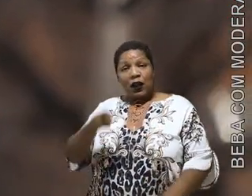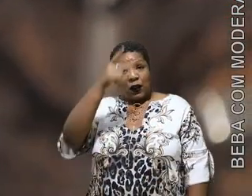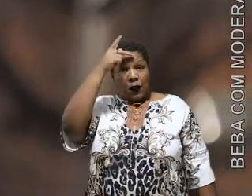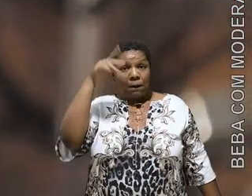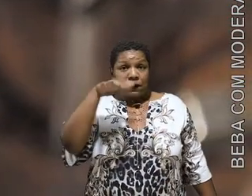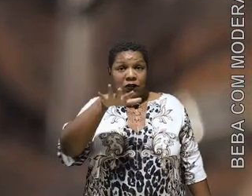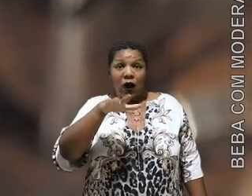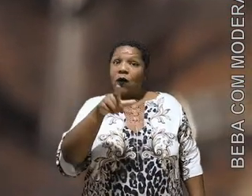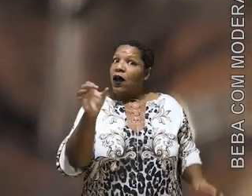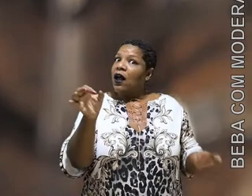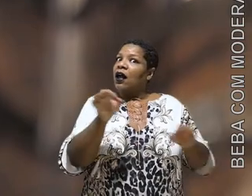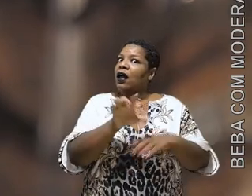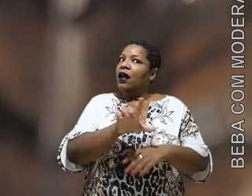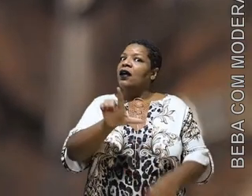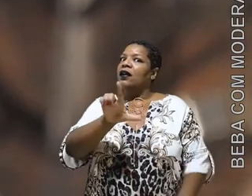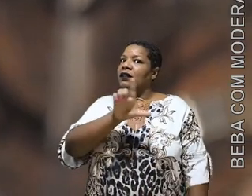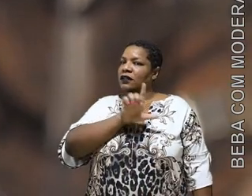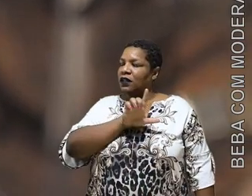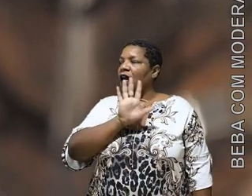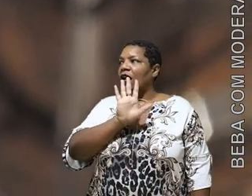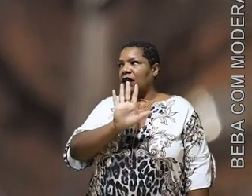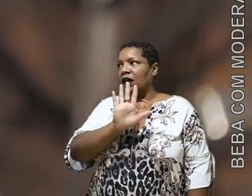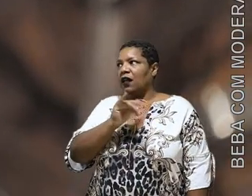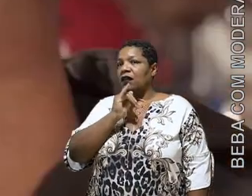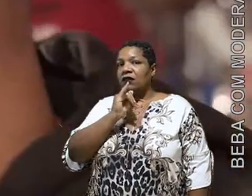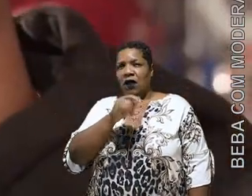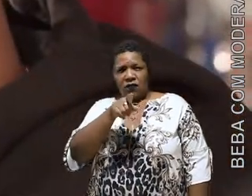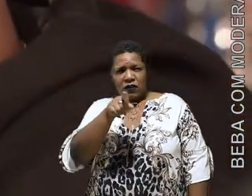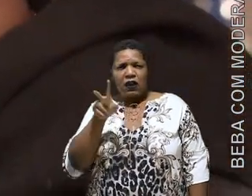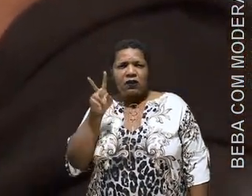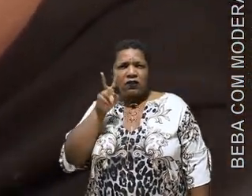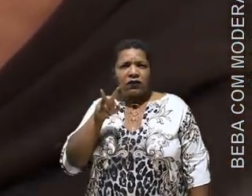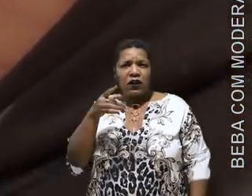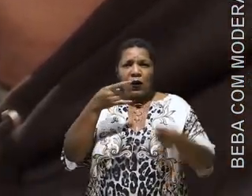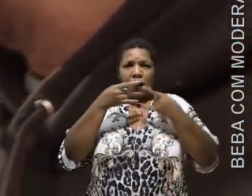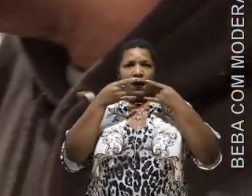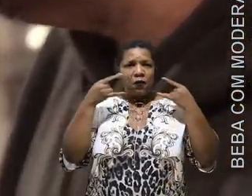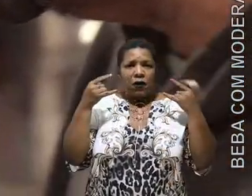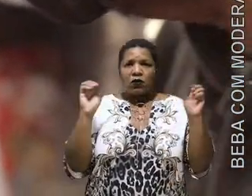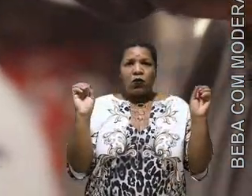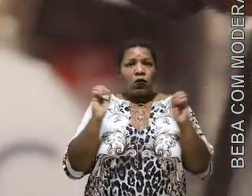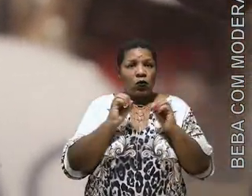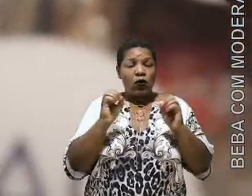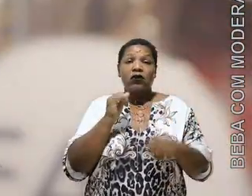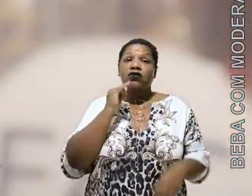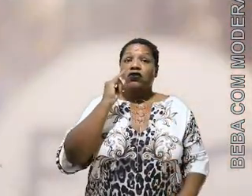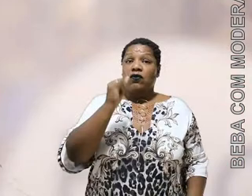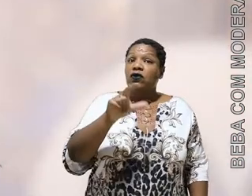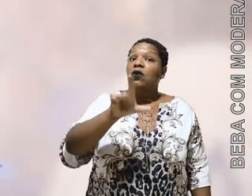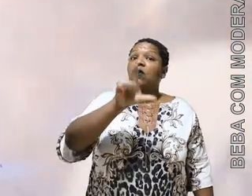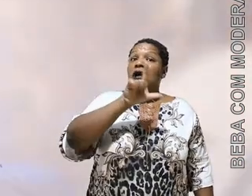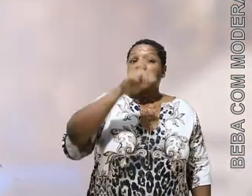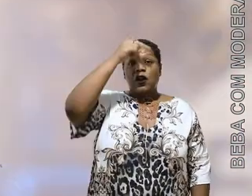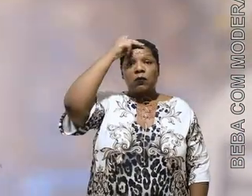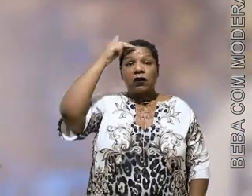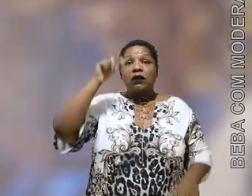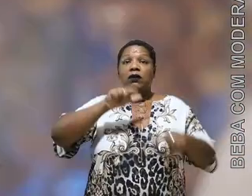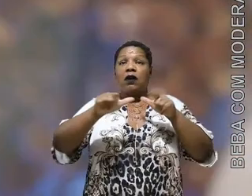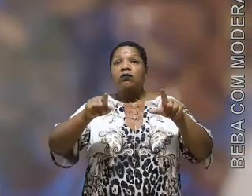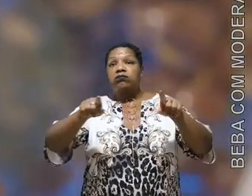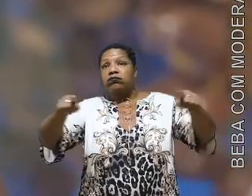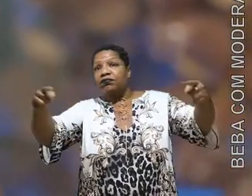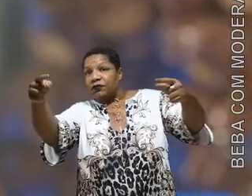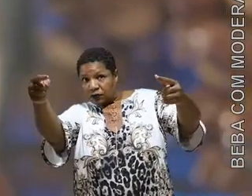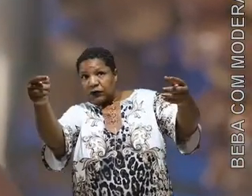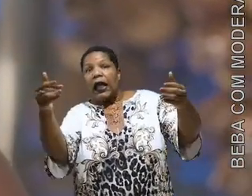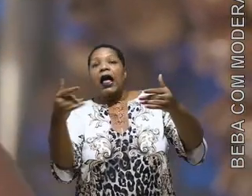que precisa ser tratado e não extraído por ele de forma tão trágica é isso é isso pessoal antes em entrevista só queria falar